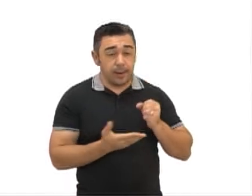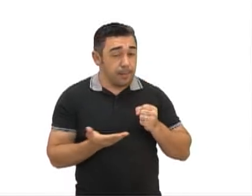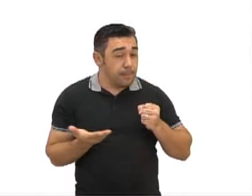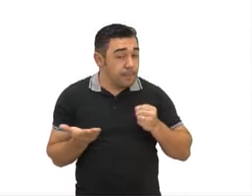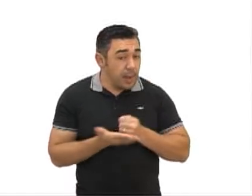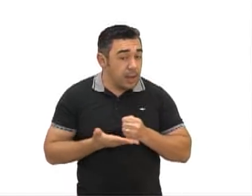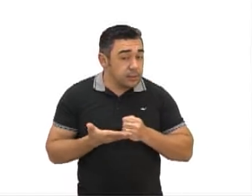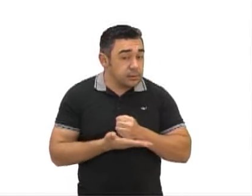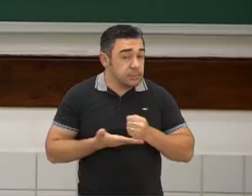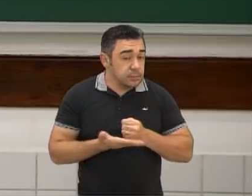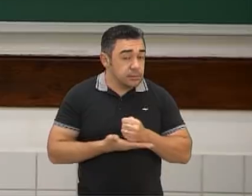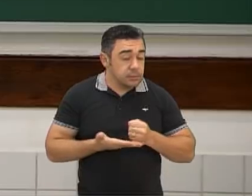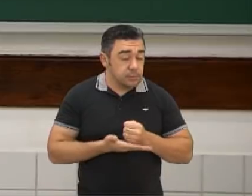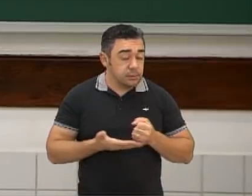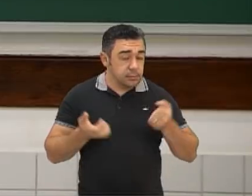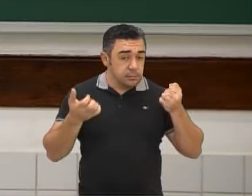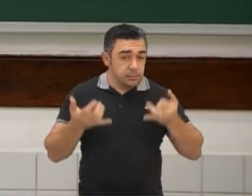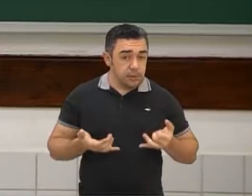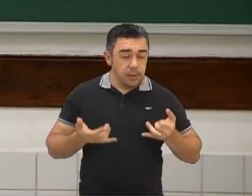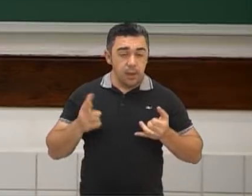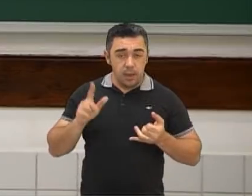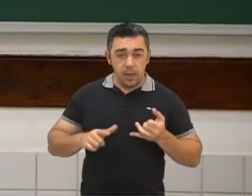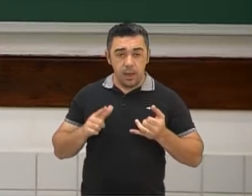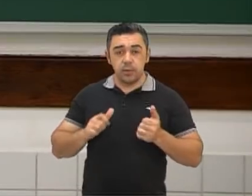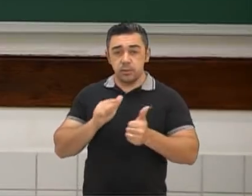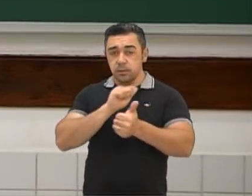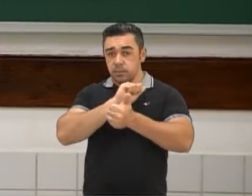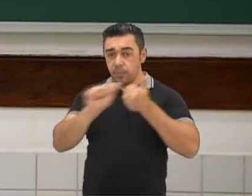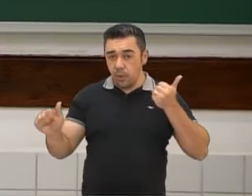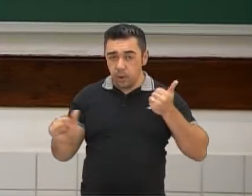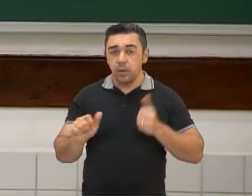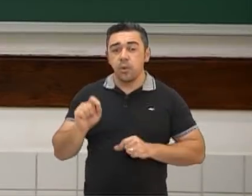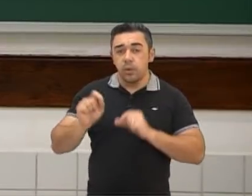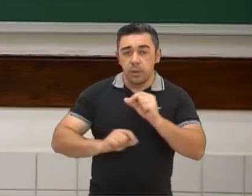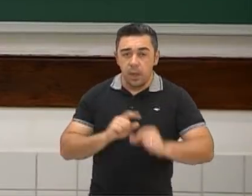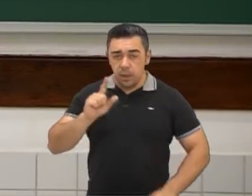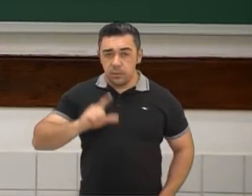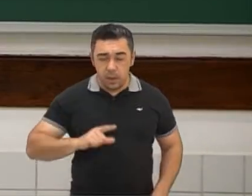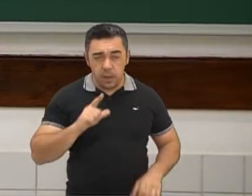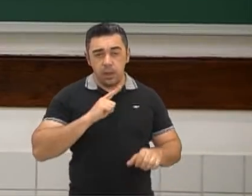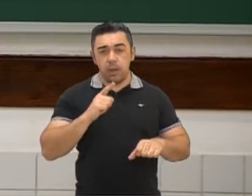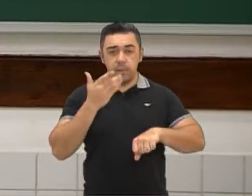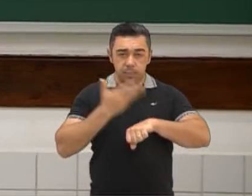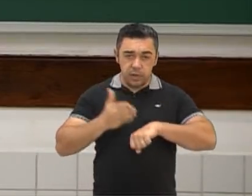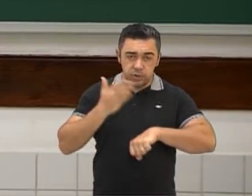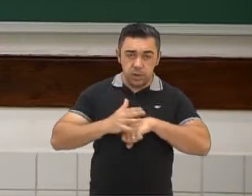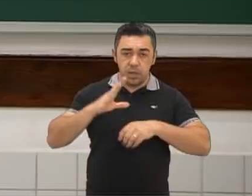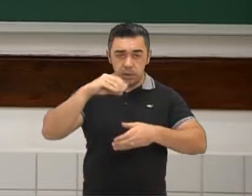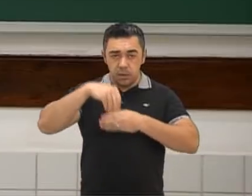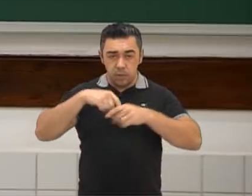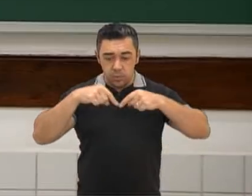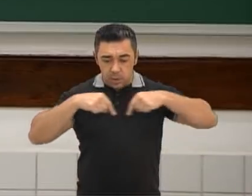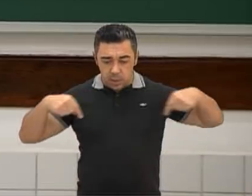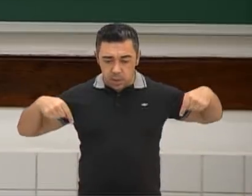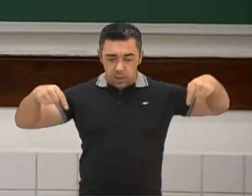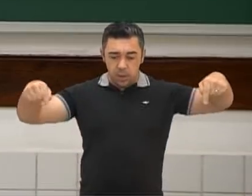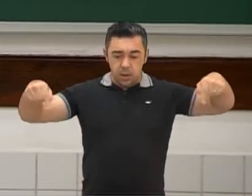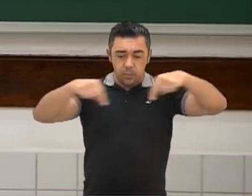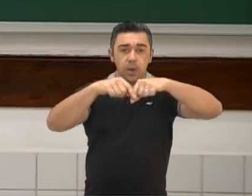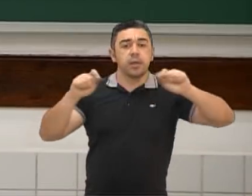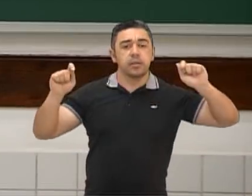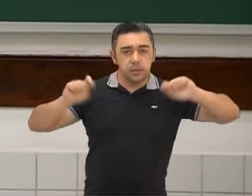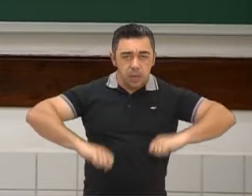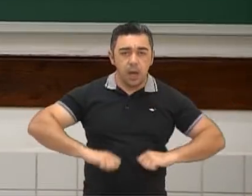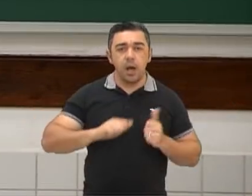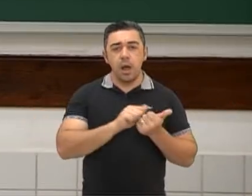regras básicas desse esporte, que apesar de ser praticado num campo, pode se adaptar muito